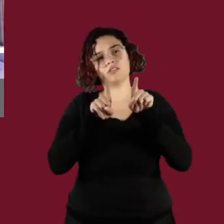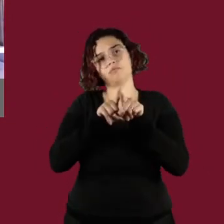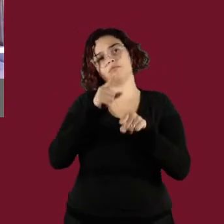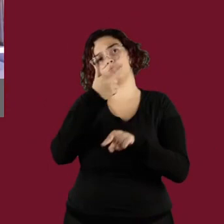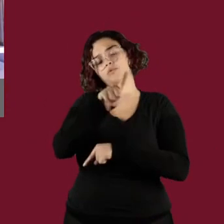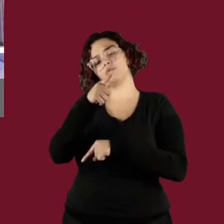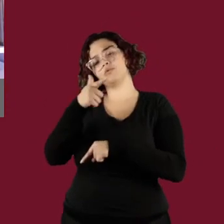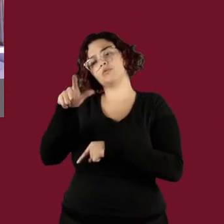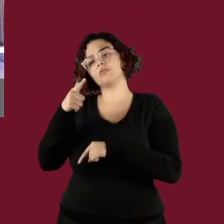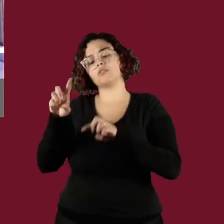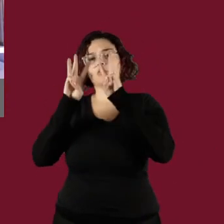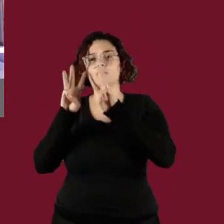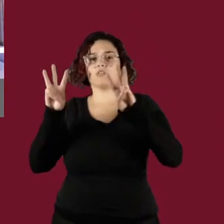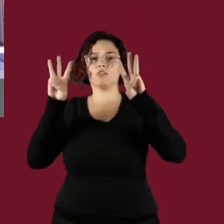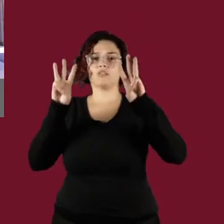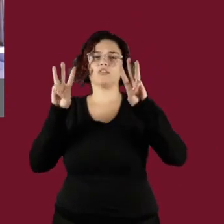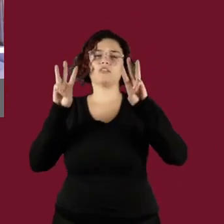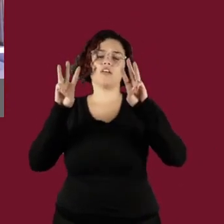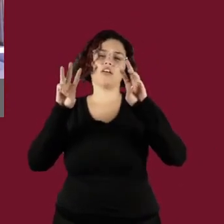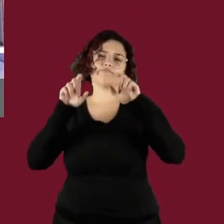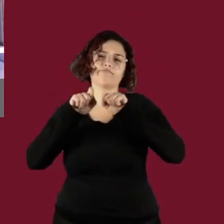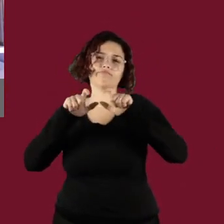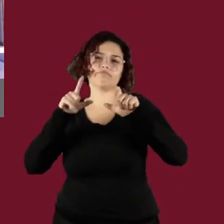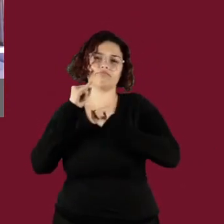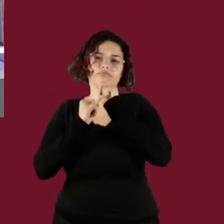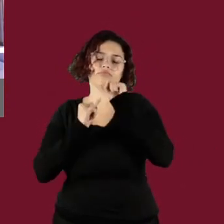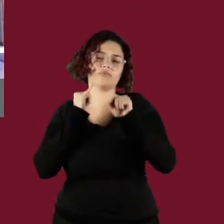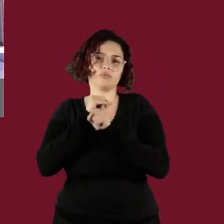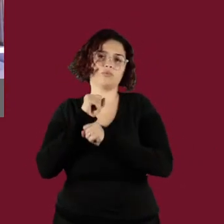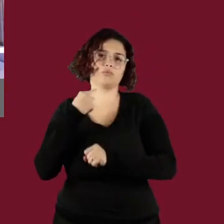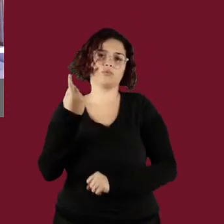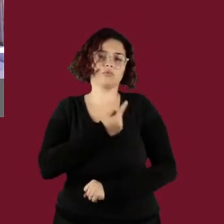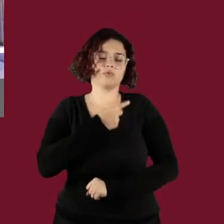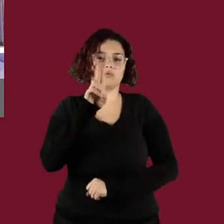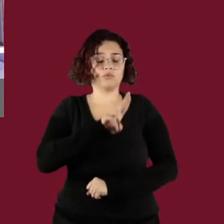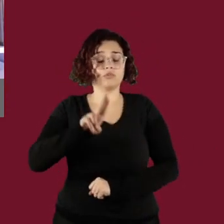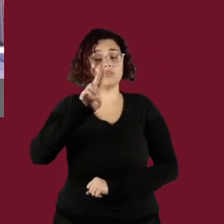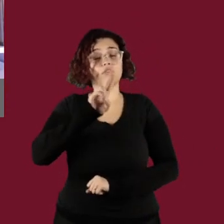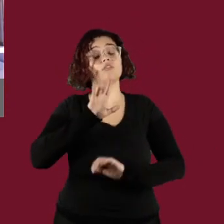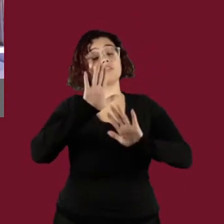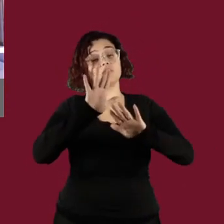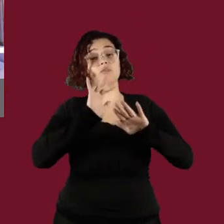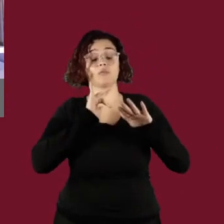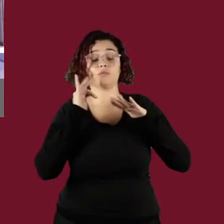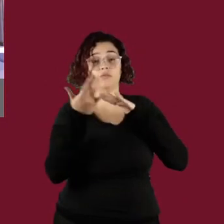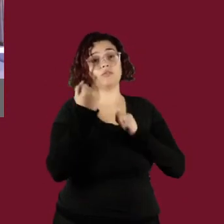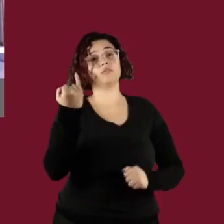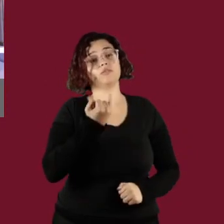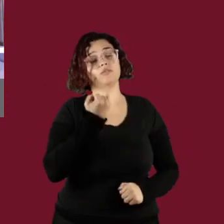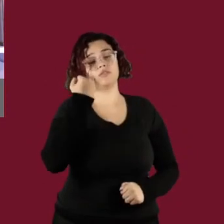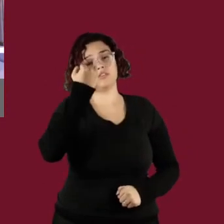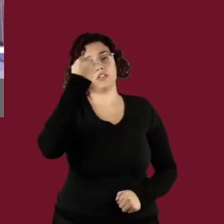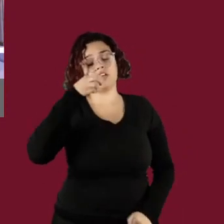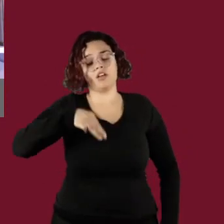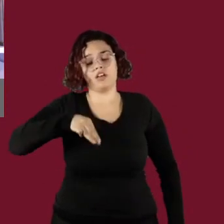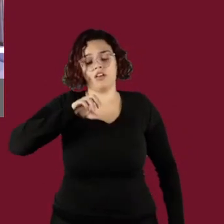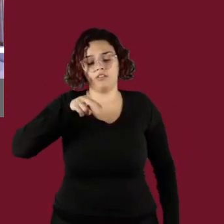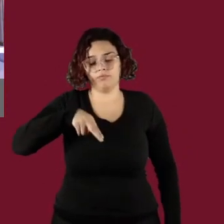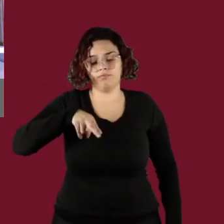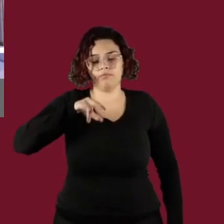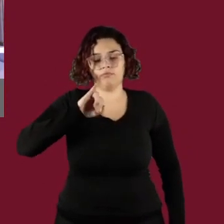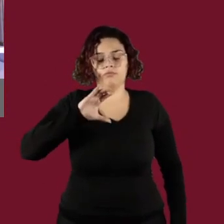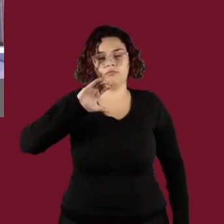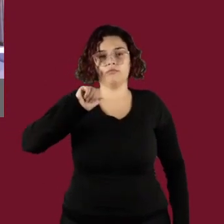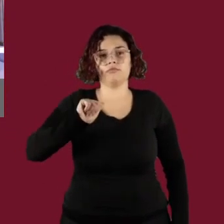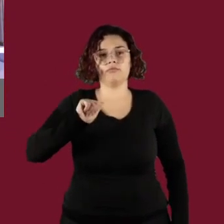quais nós temos emitido. É muito importante estar nas redes sociais. Como a Mônica disse, o português